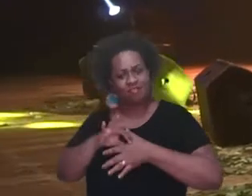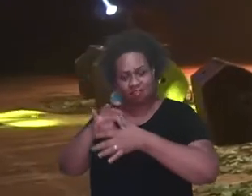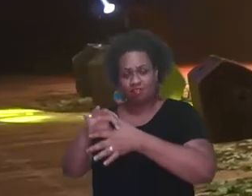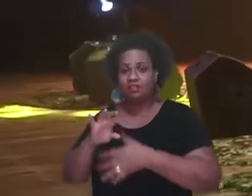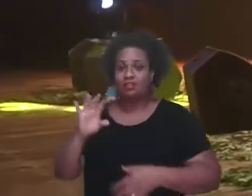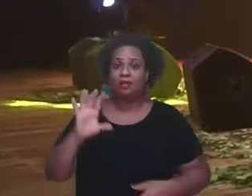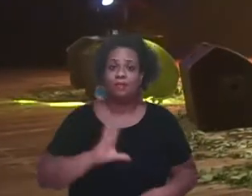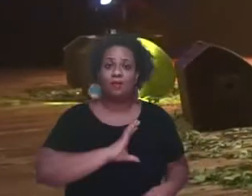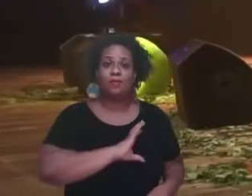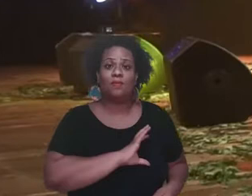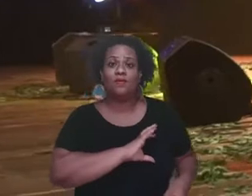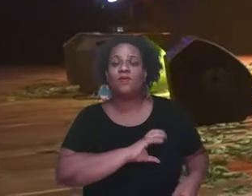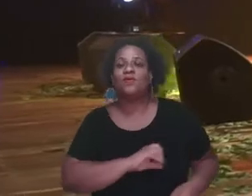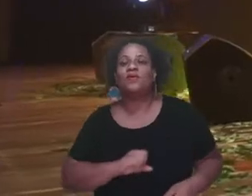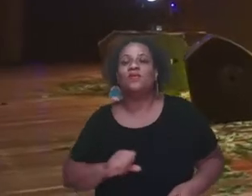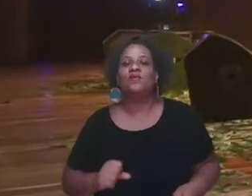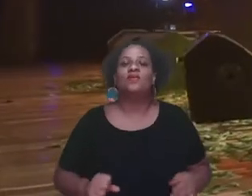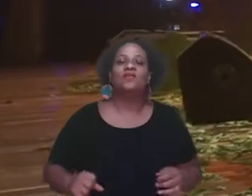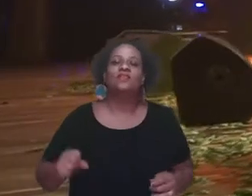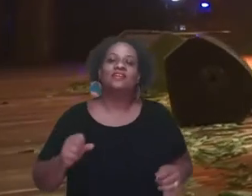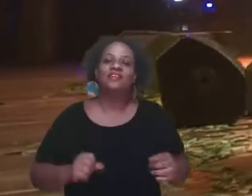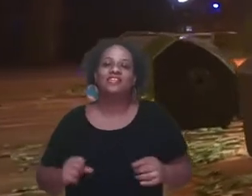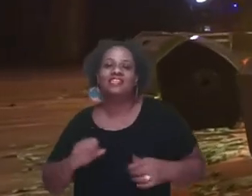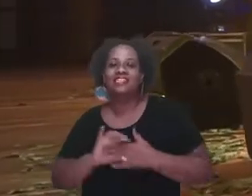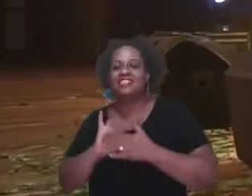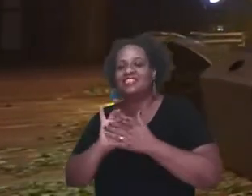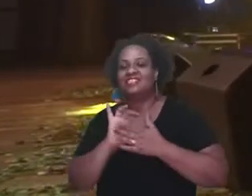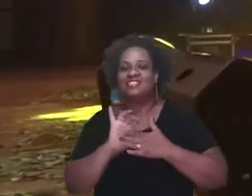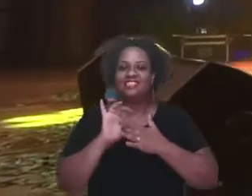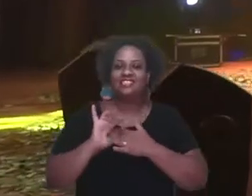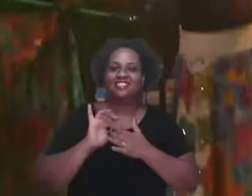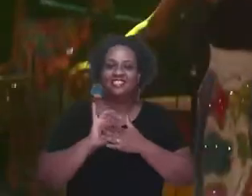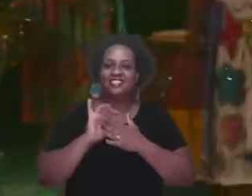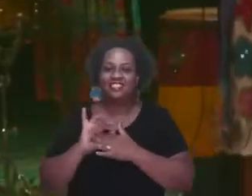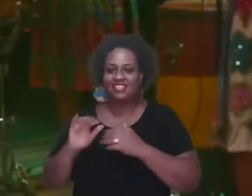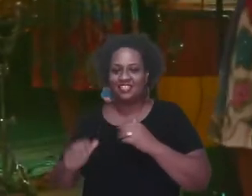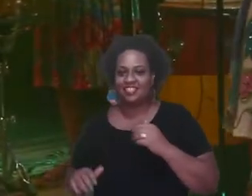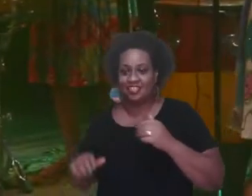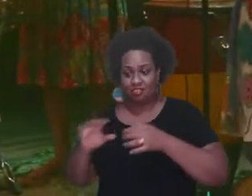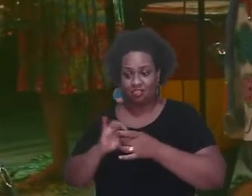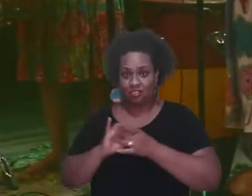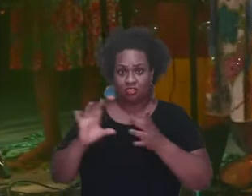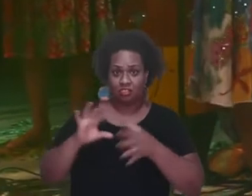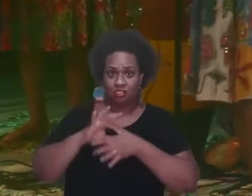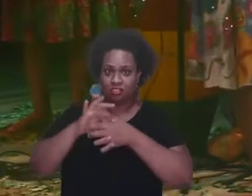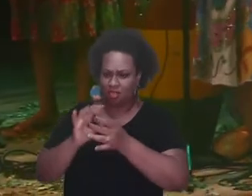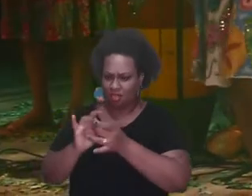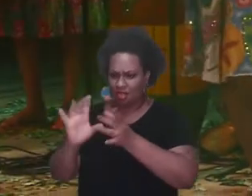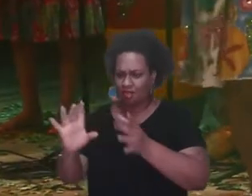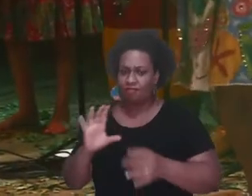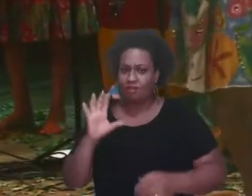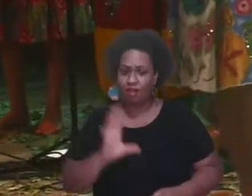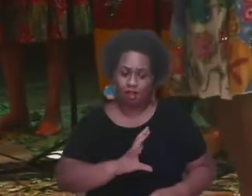disse leva meu amor eu lhe diz ele era meu amor eu